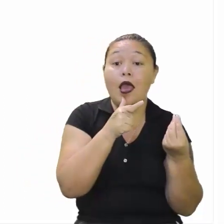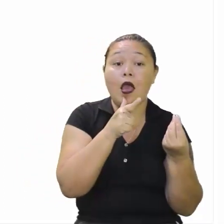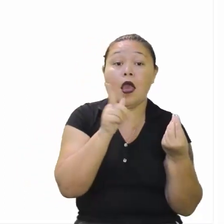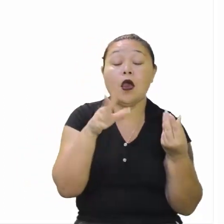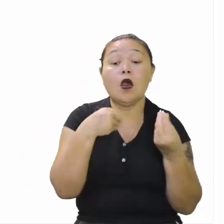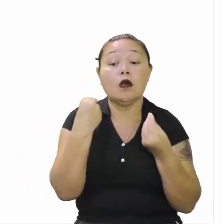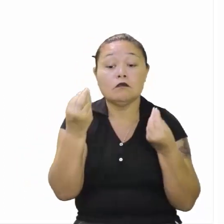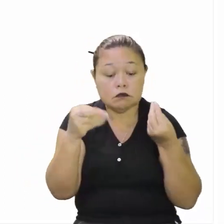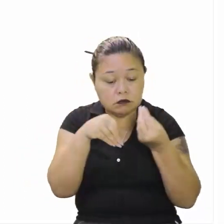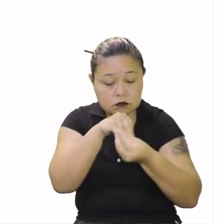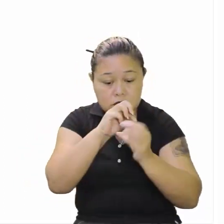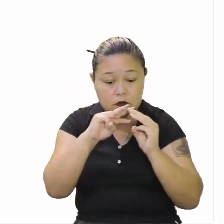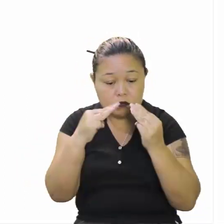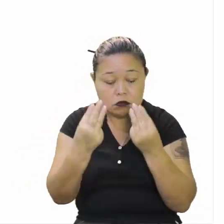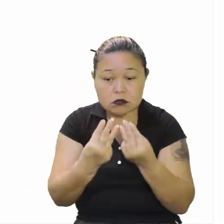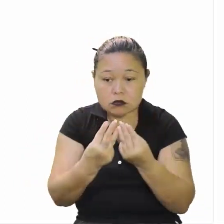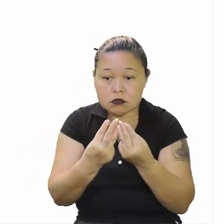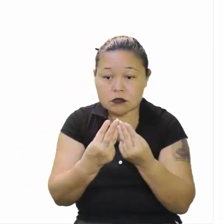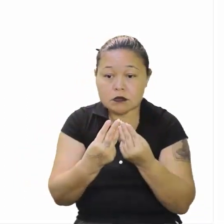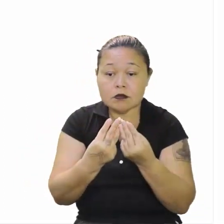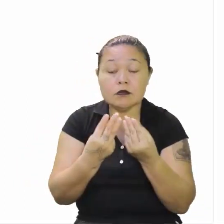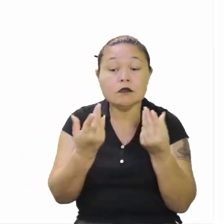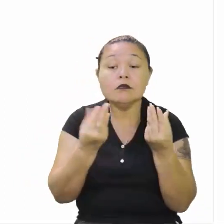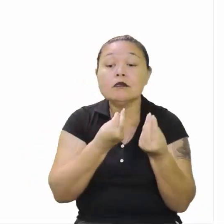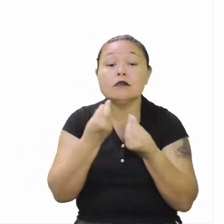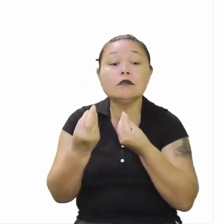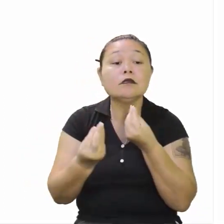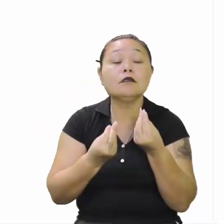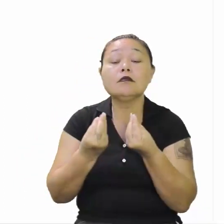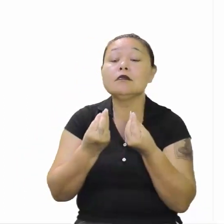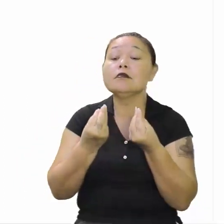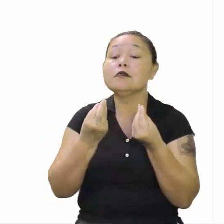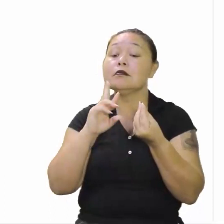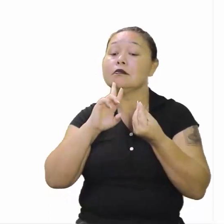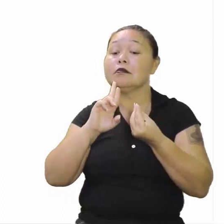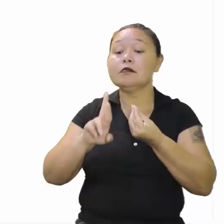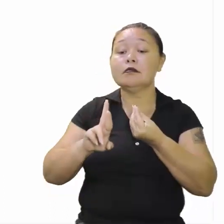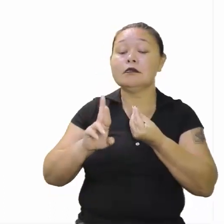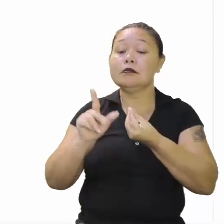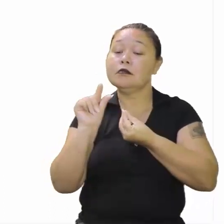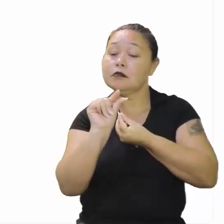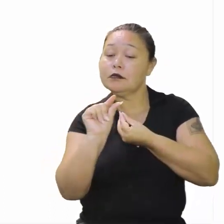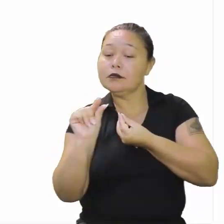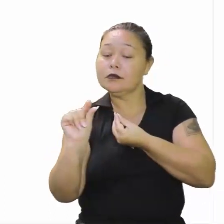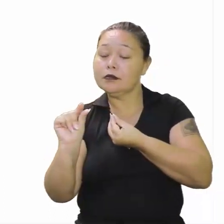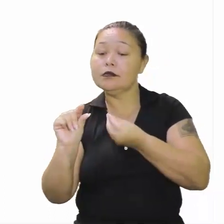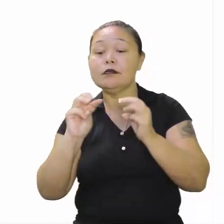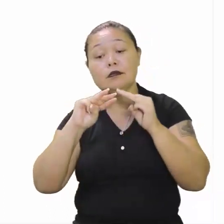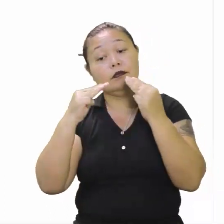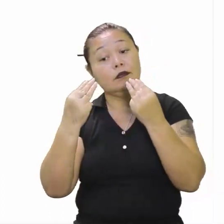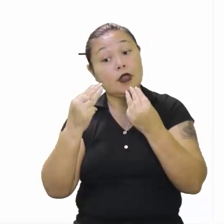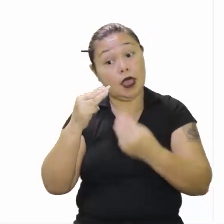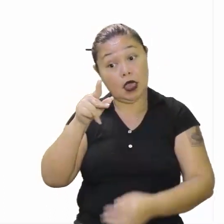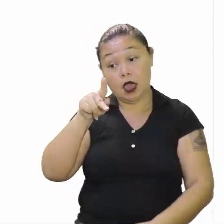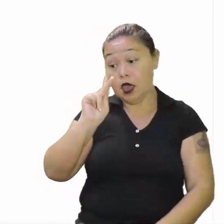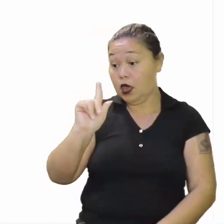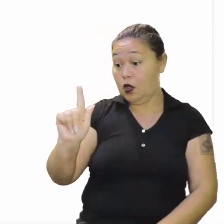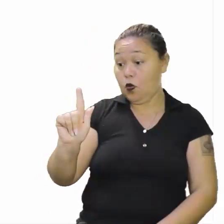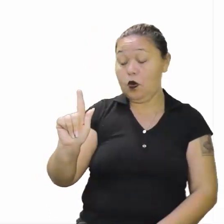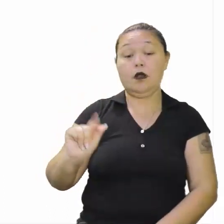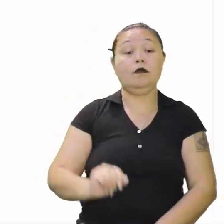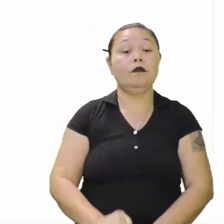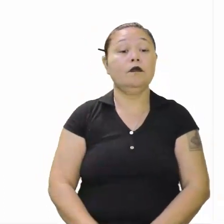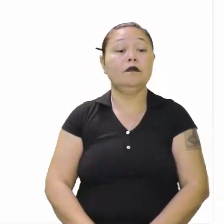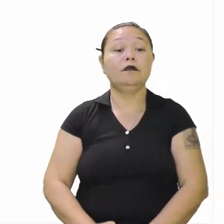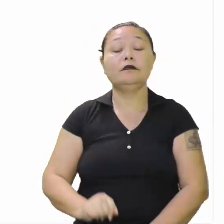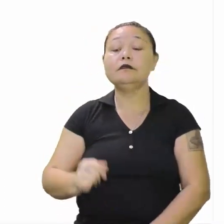à massa, 400 gramas, qual é essa unidade em quilogramas?